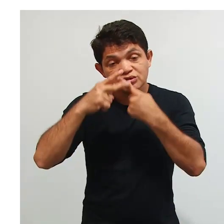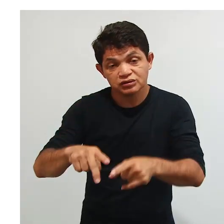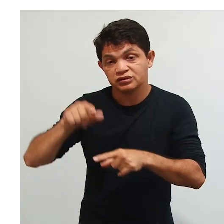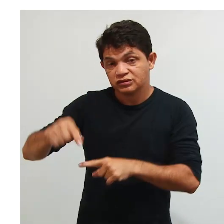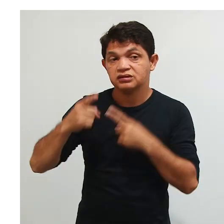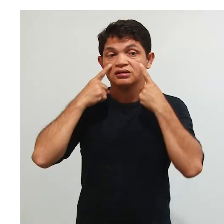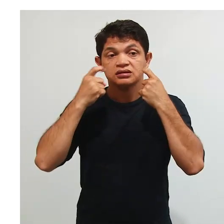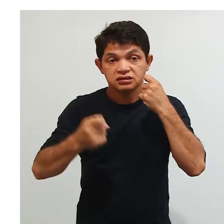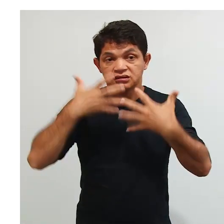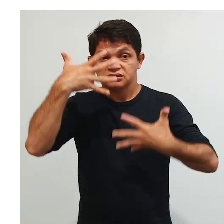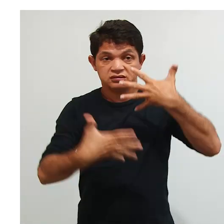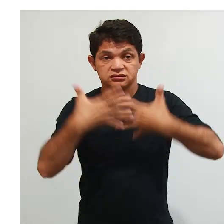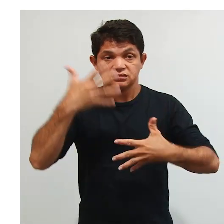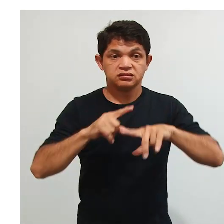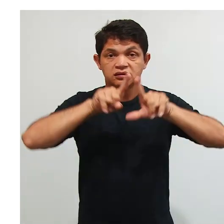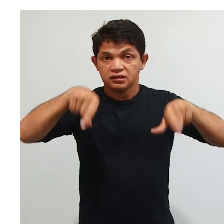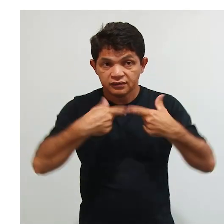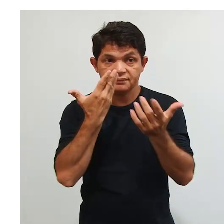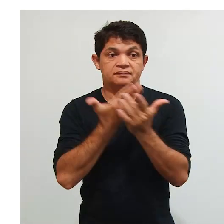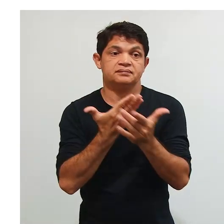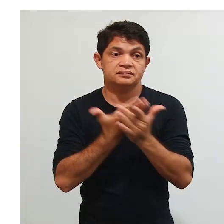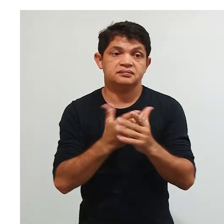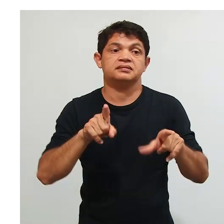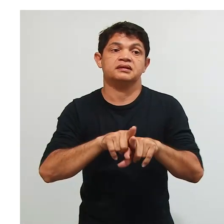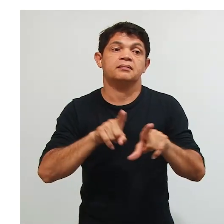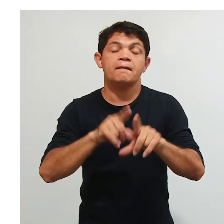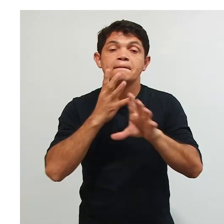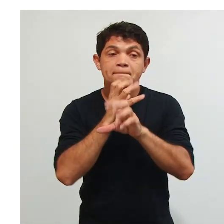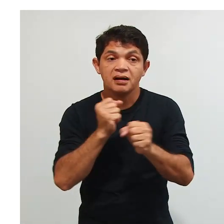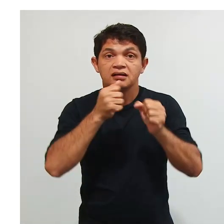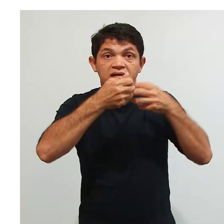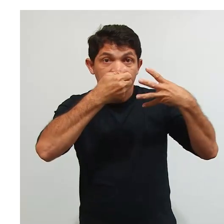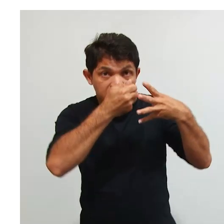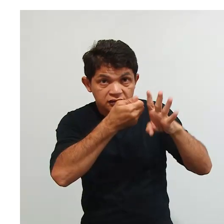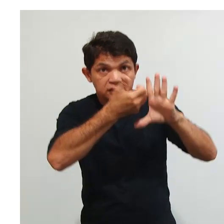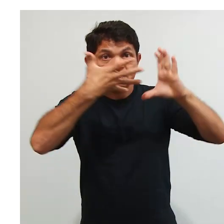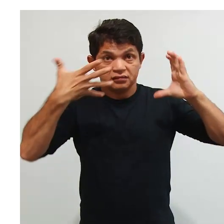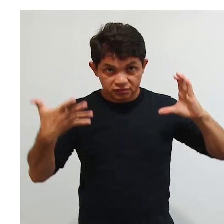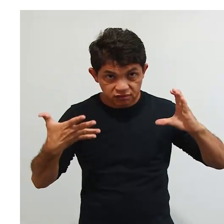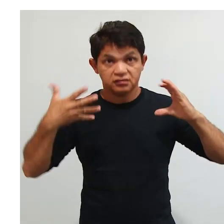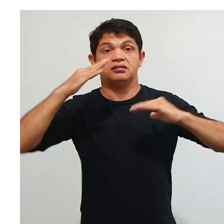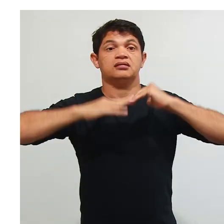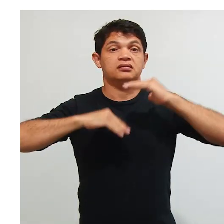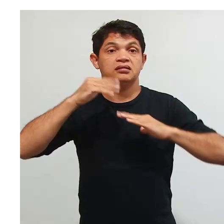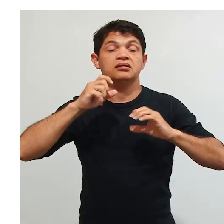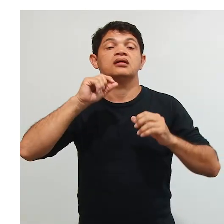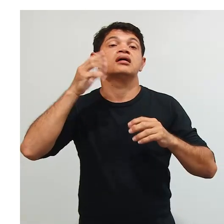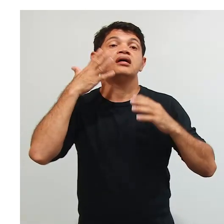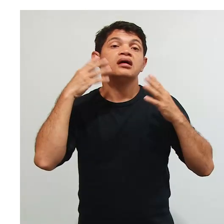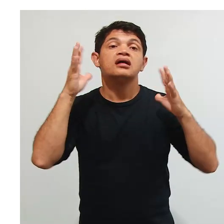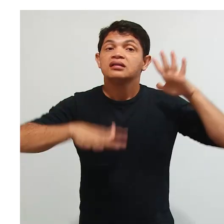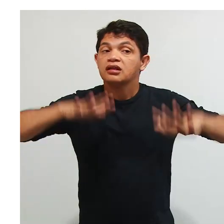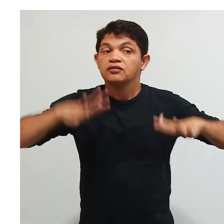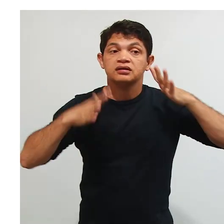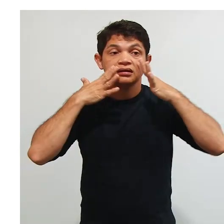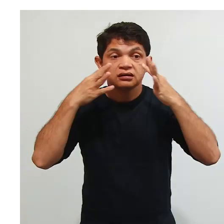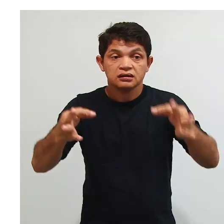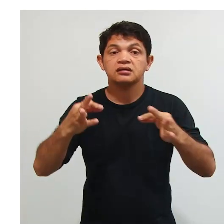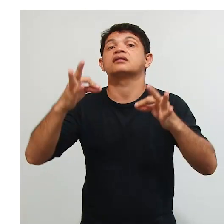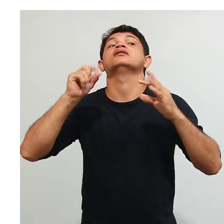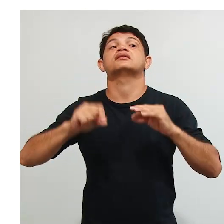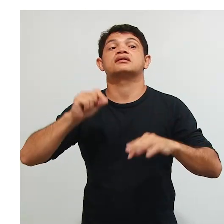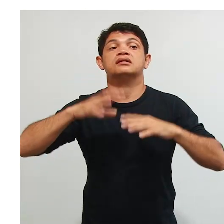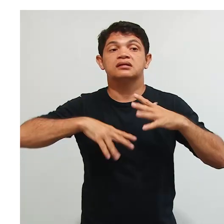cognitivo. Então, quer dizer, o cognitivo da criança não é afetado. As principais características, então, são a